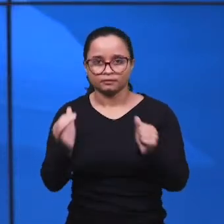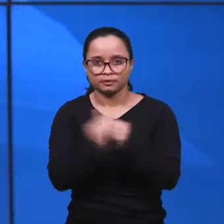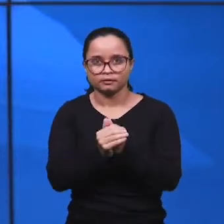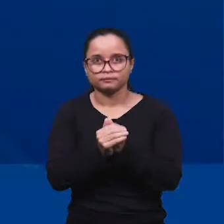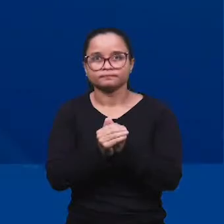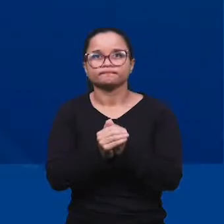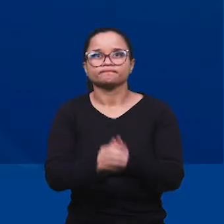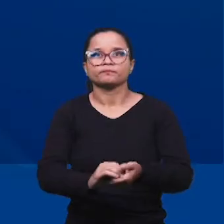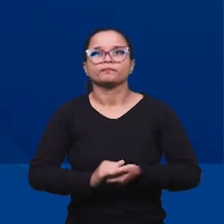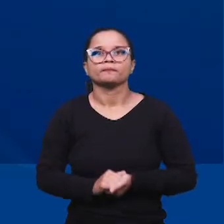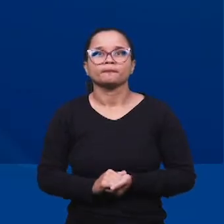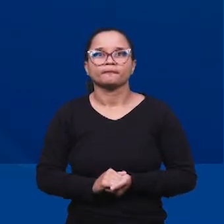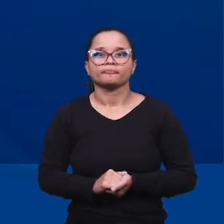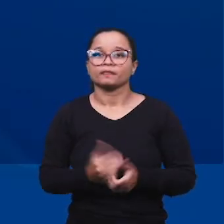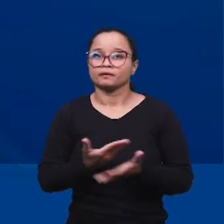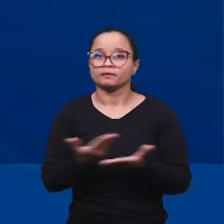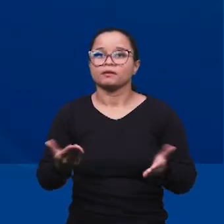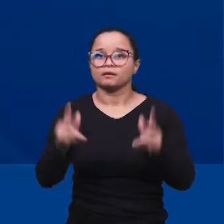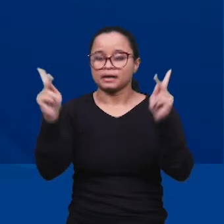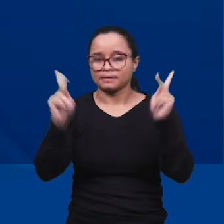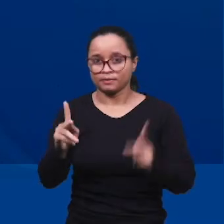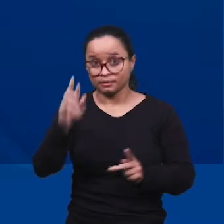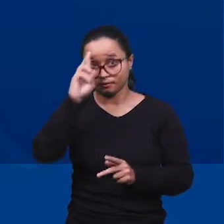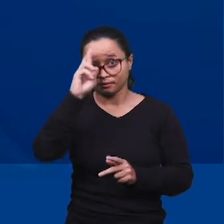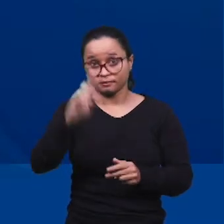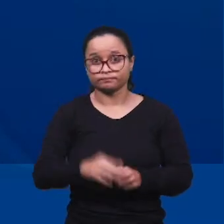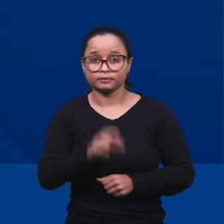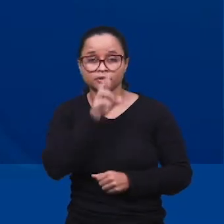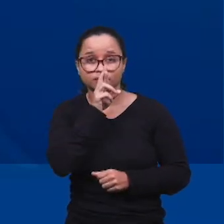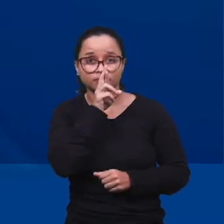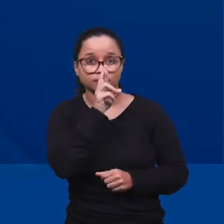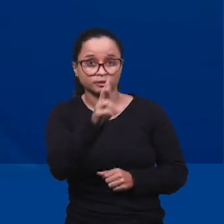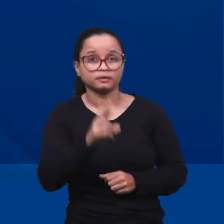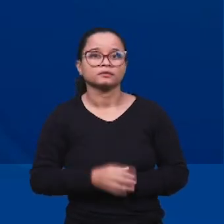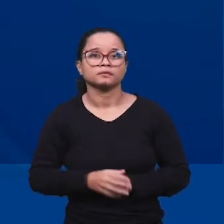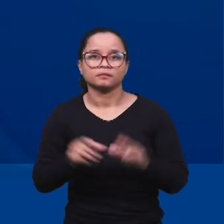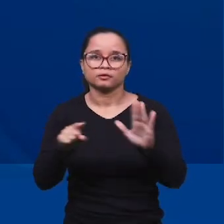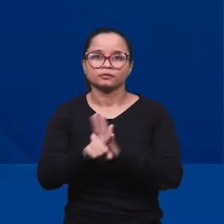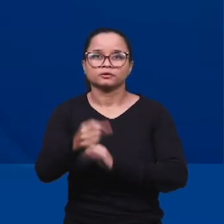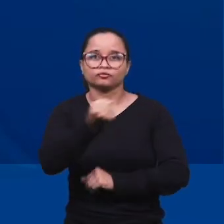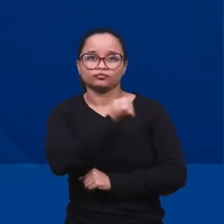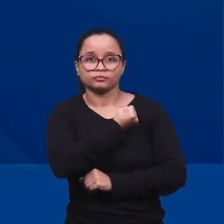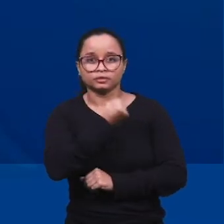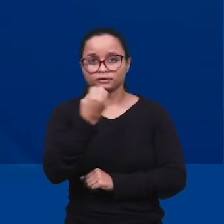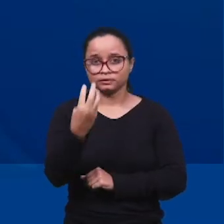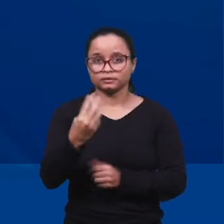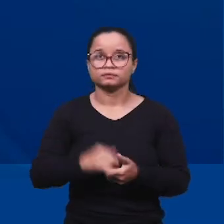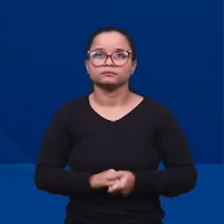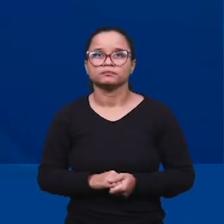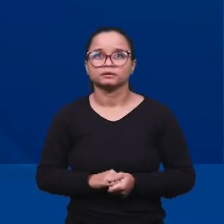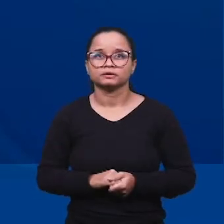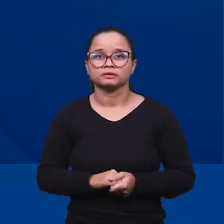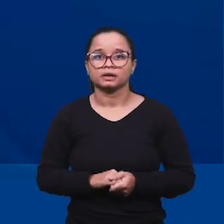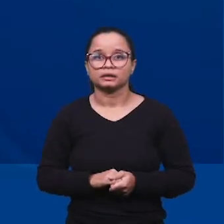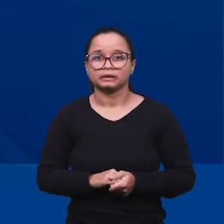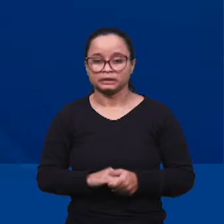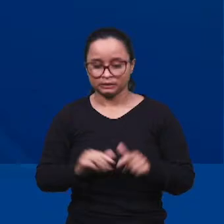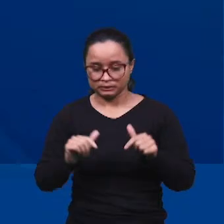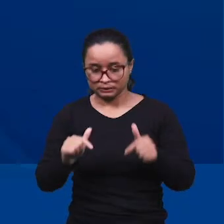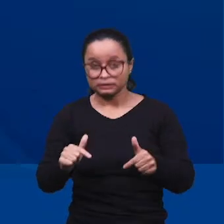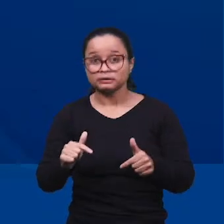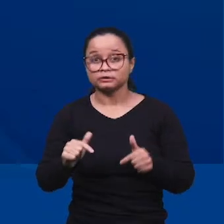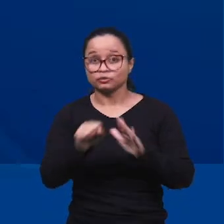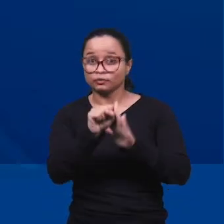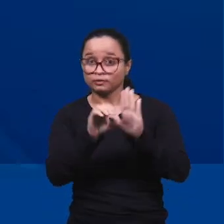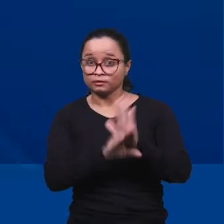Senhor, meu irmão. Irmãos, a paz do Senhor. Respondendo à pergunta de número 3, o grande avivamento que se deu nos séculos 16